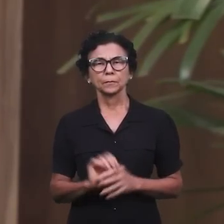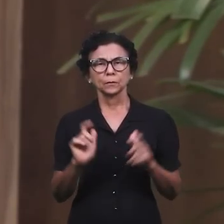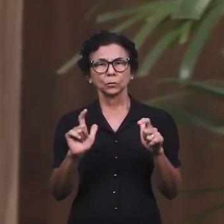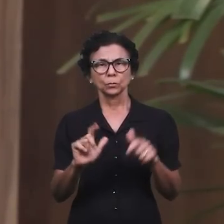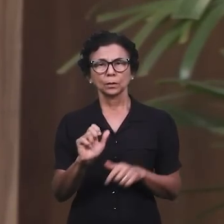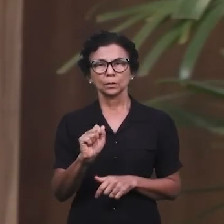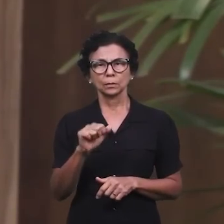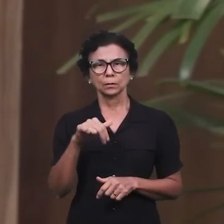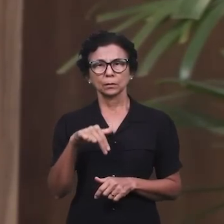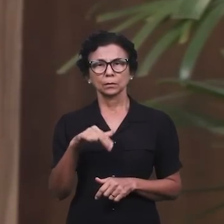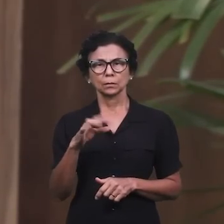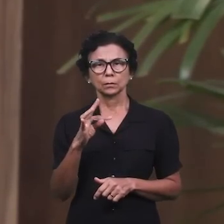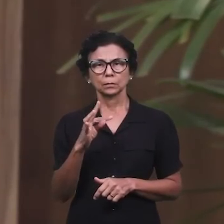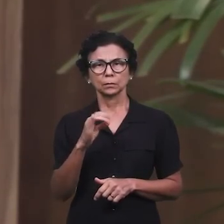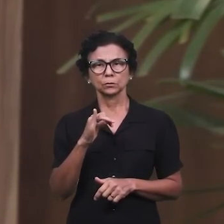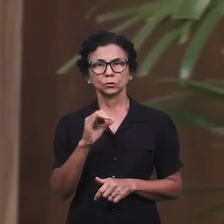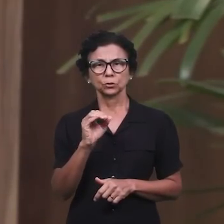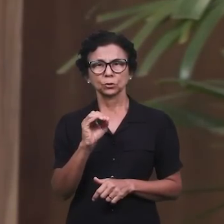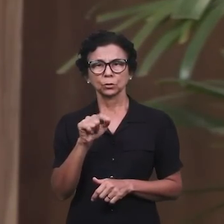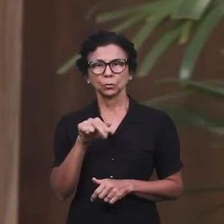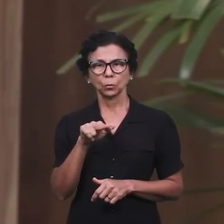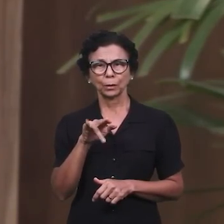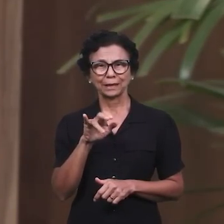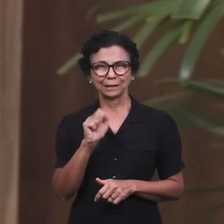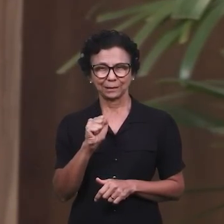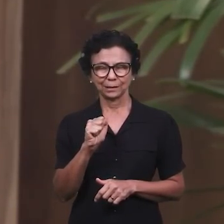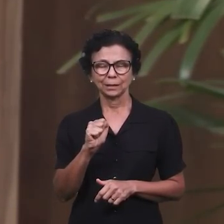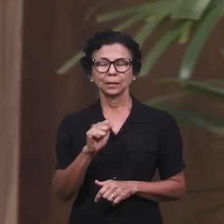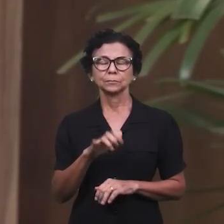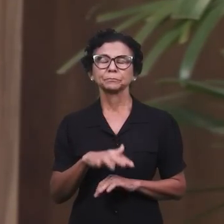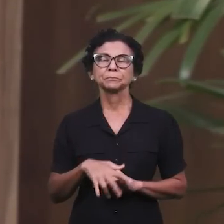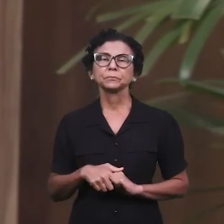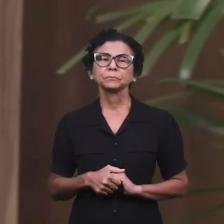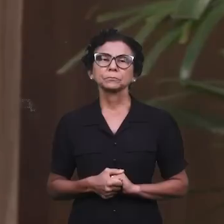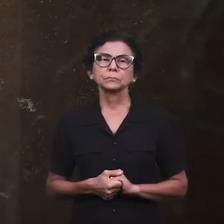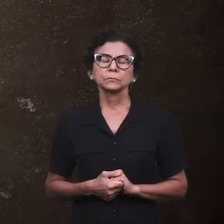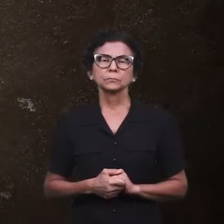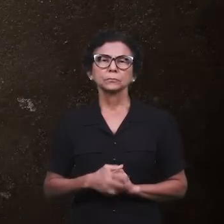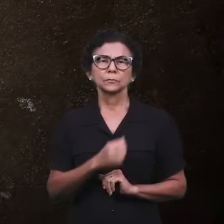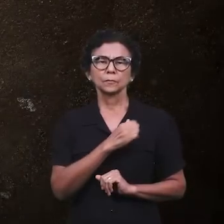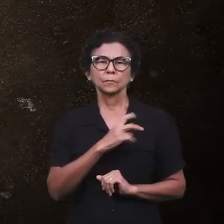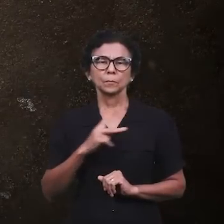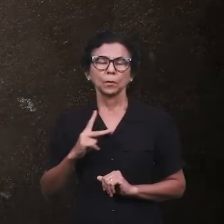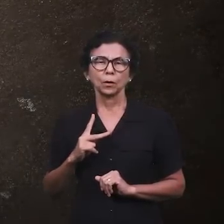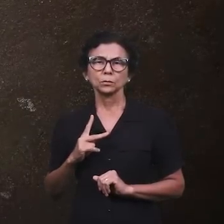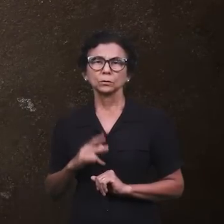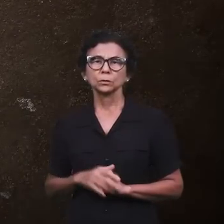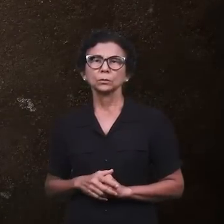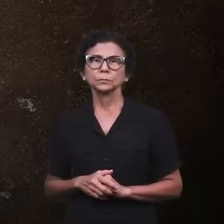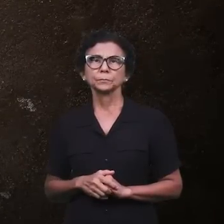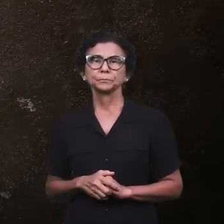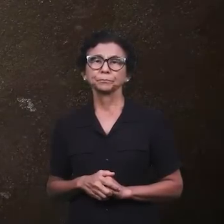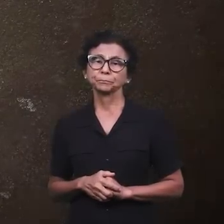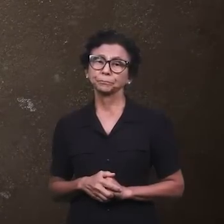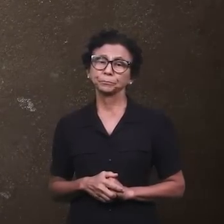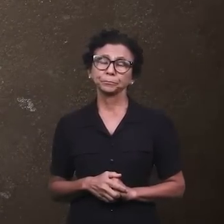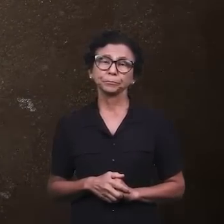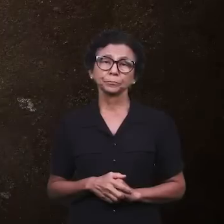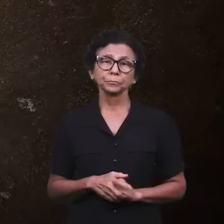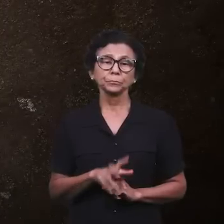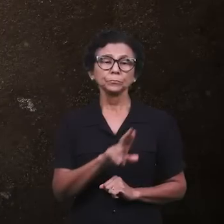os cristãos, os servos de Deus, os apóstolos, foram chamados pela primeira vez de